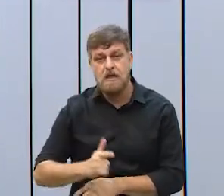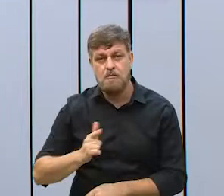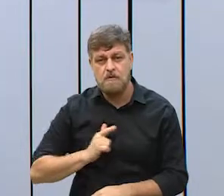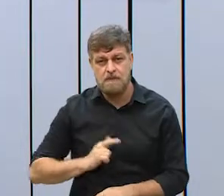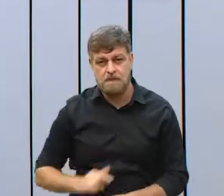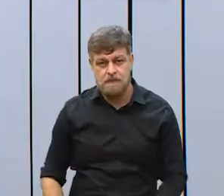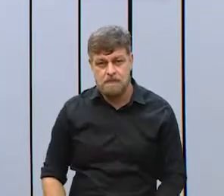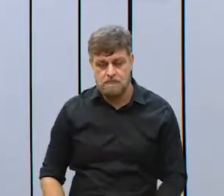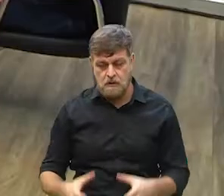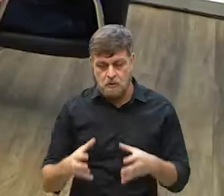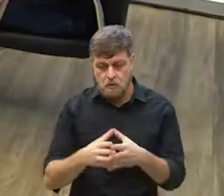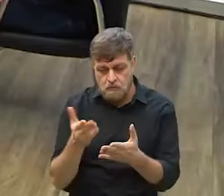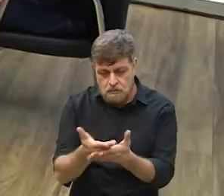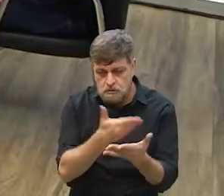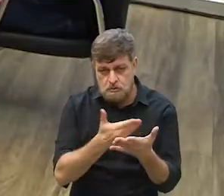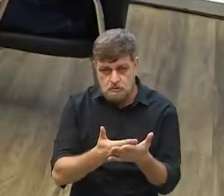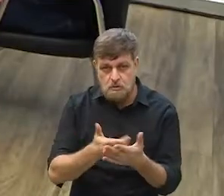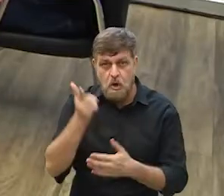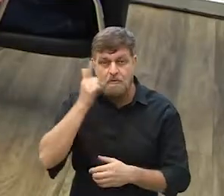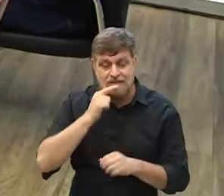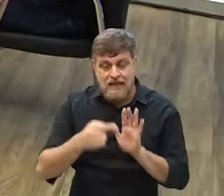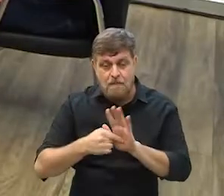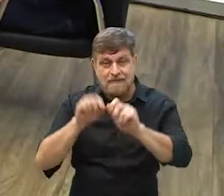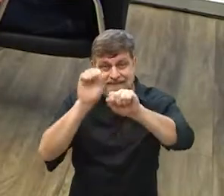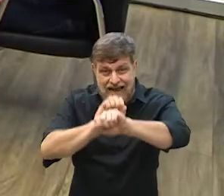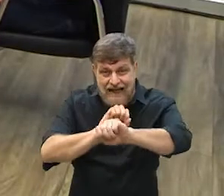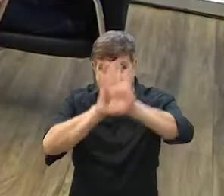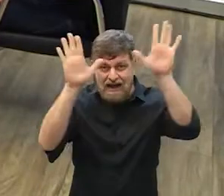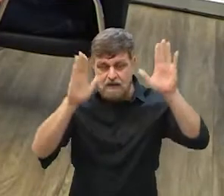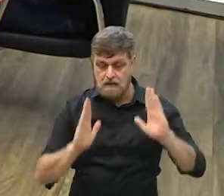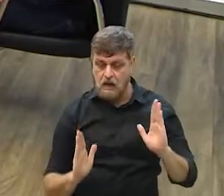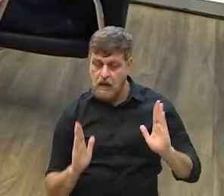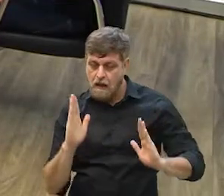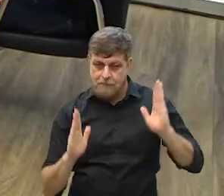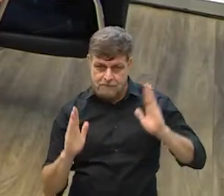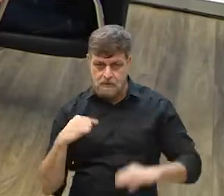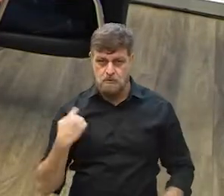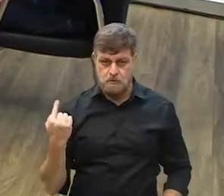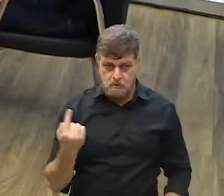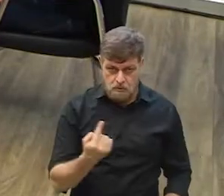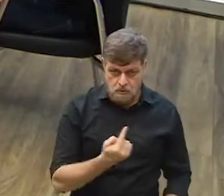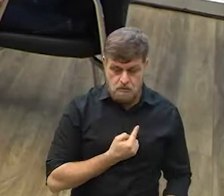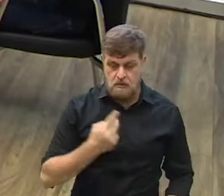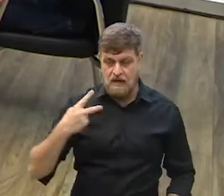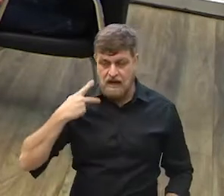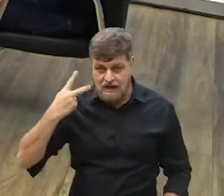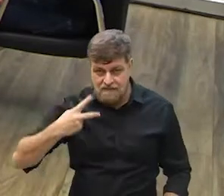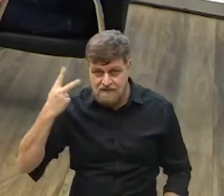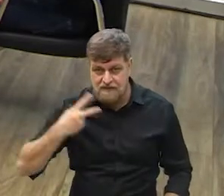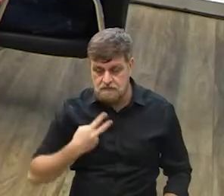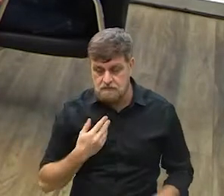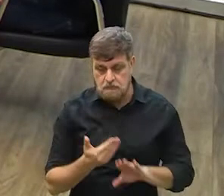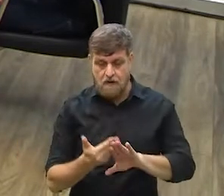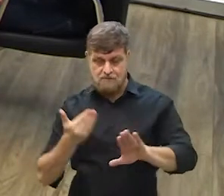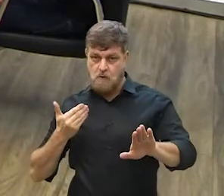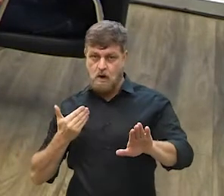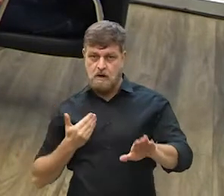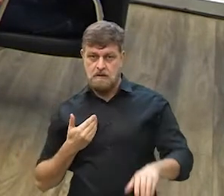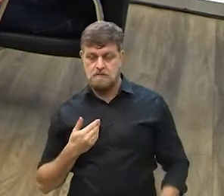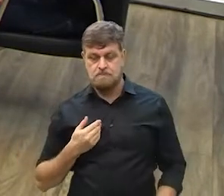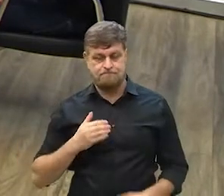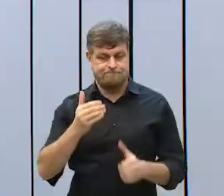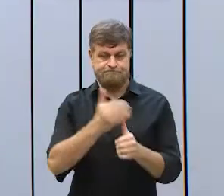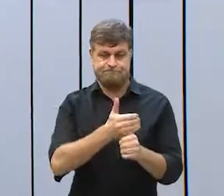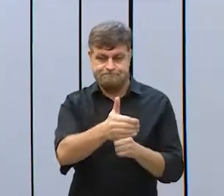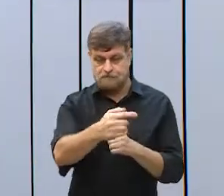final dessa comissão e ser transparente. Eu acho que nesse período todo, enquanto nós estávamos fora do processo